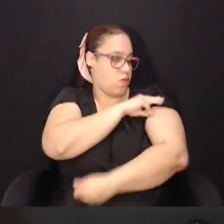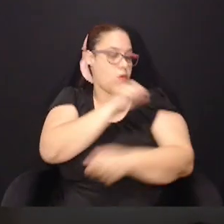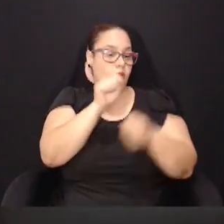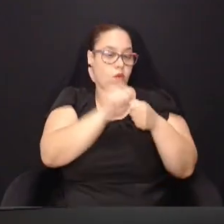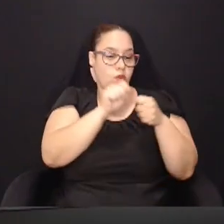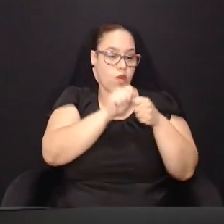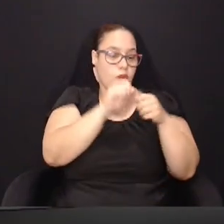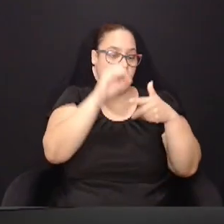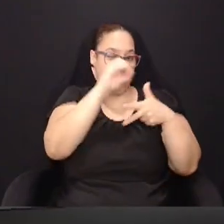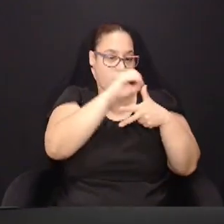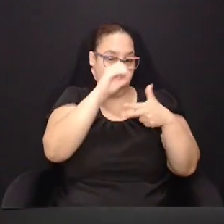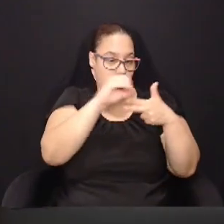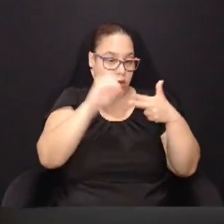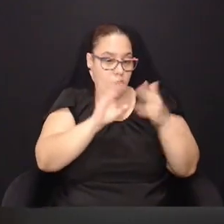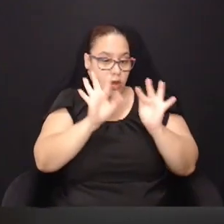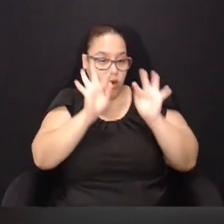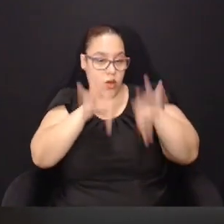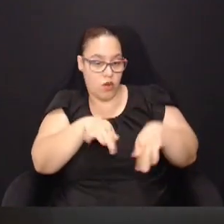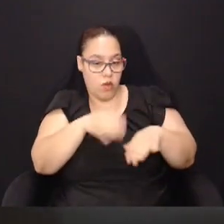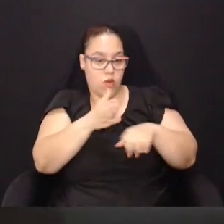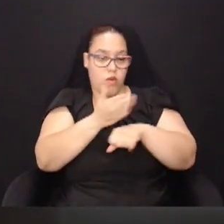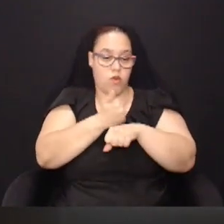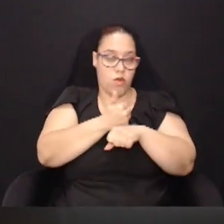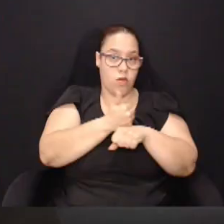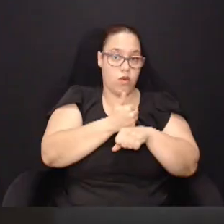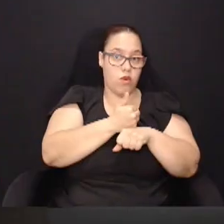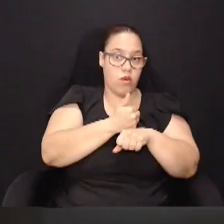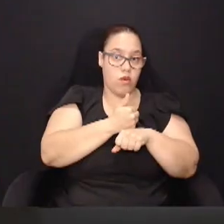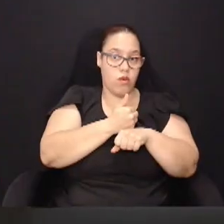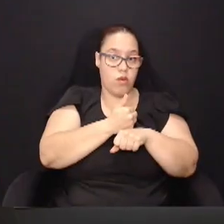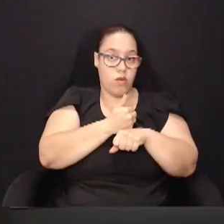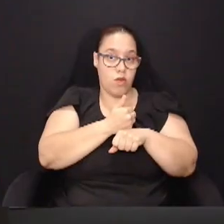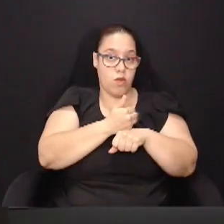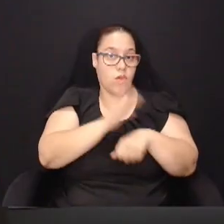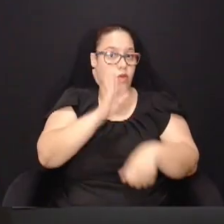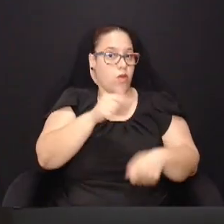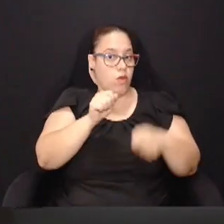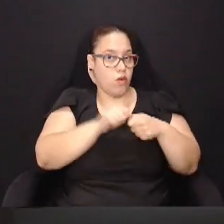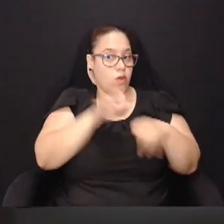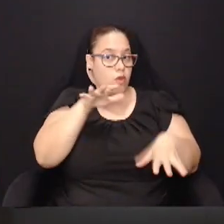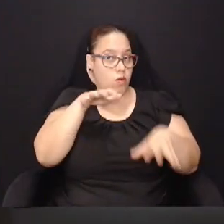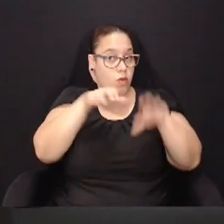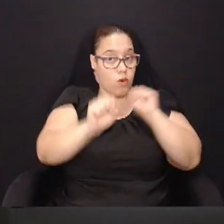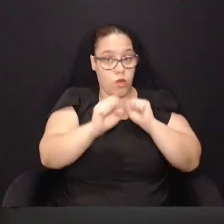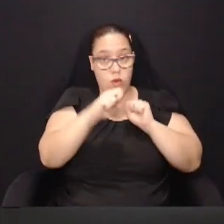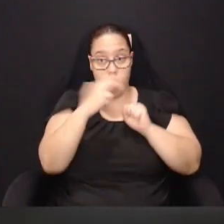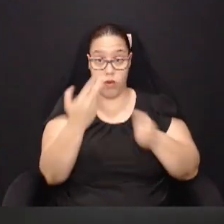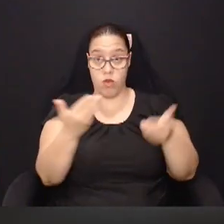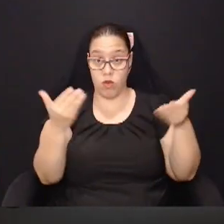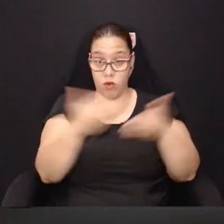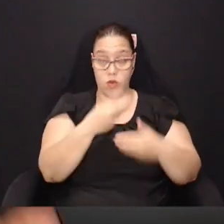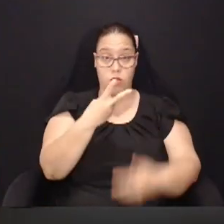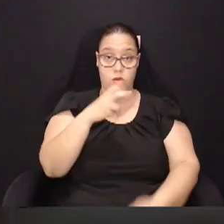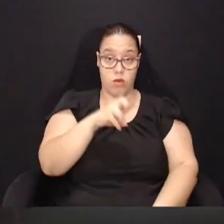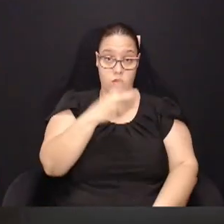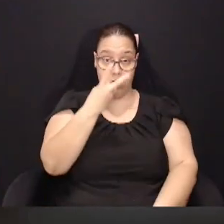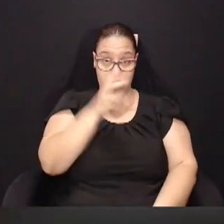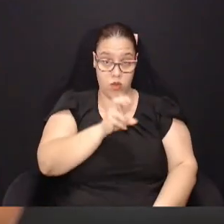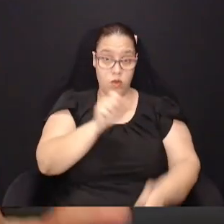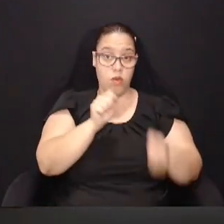como concluintes do ensino médio. Então, candidatos que já estão formados ou se formaram agora em 2025 e fizeram o